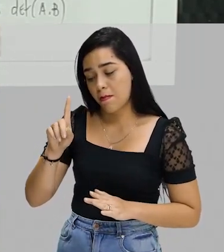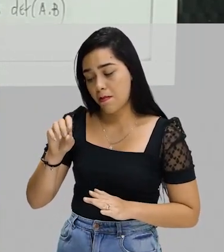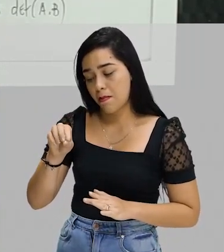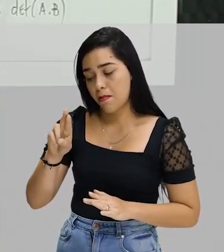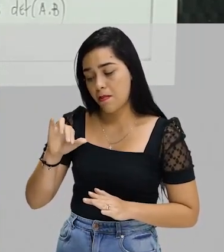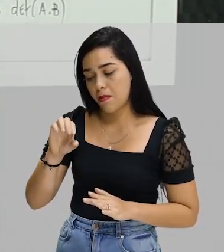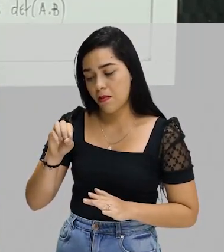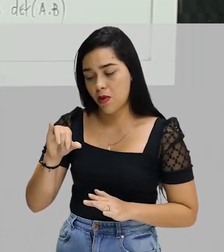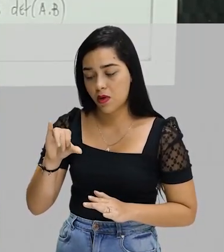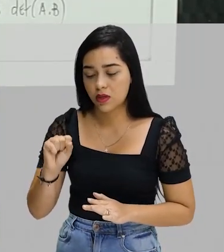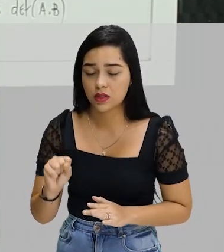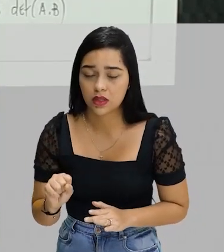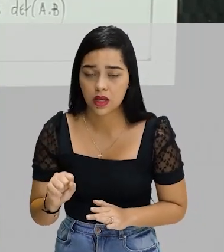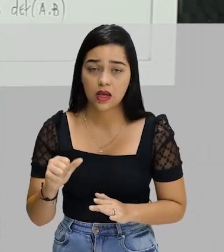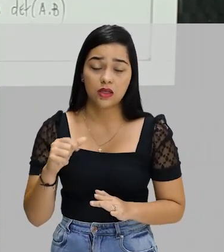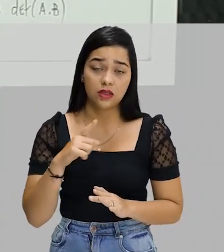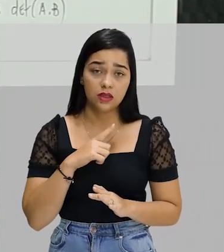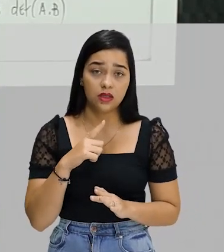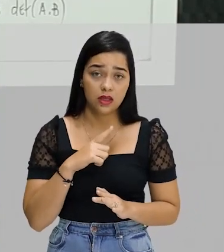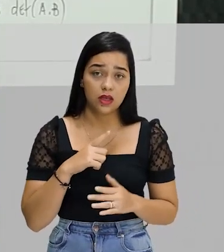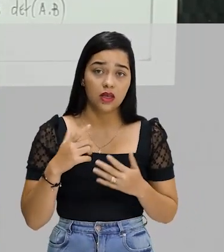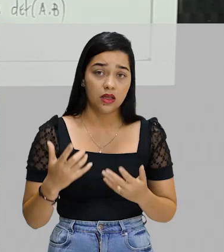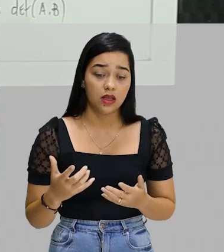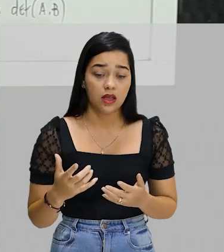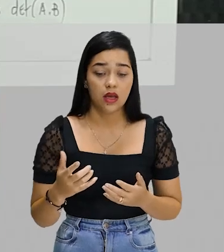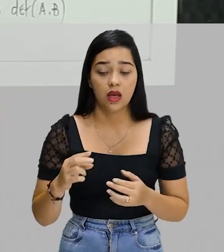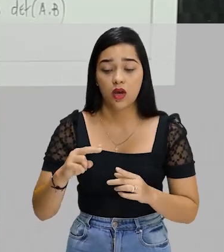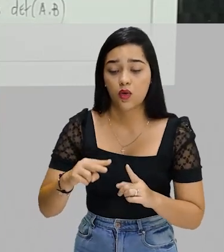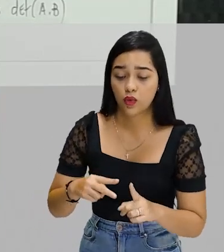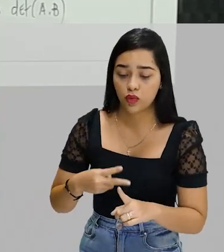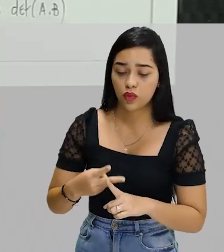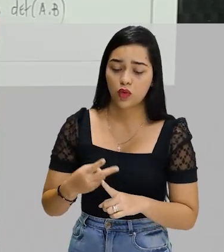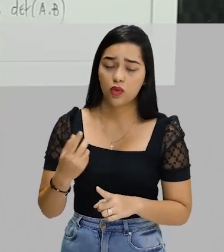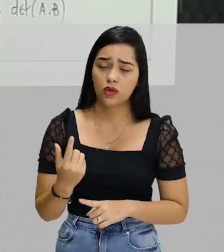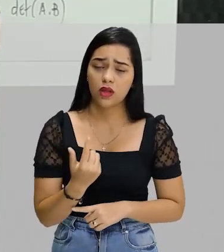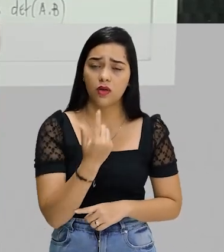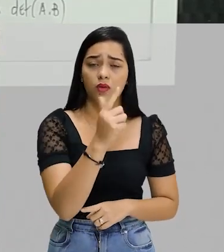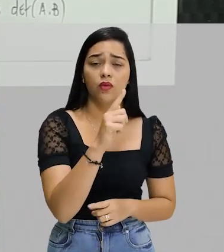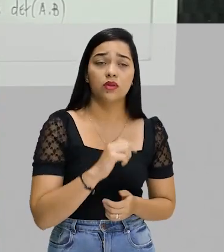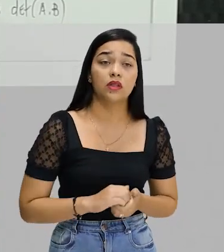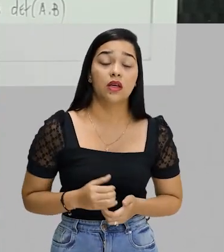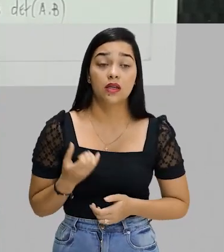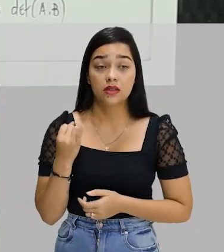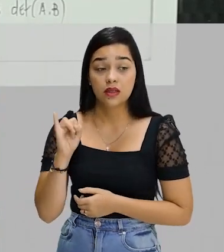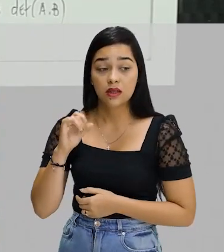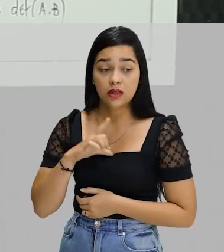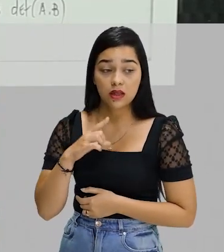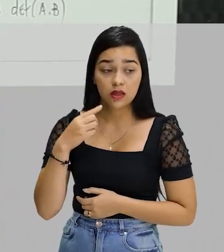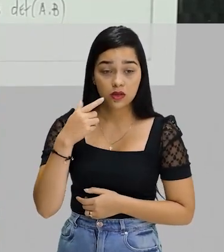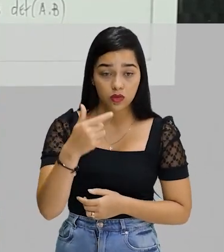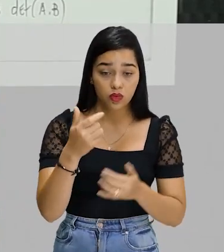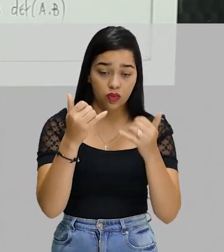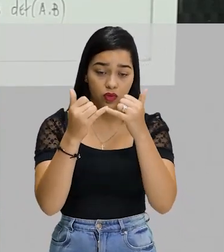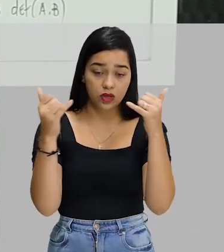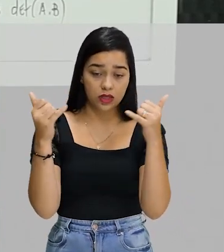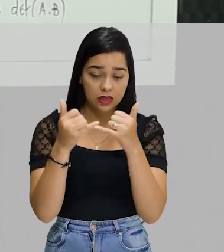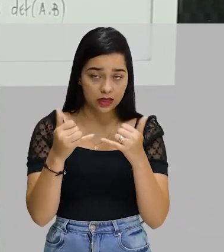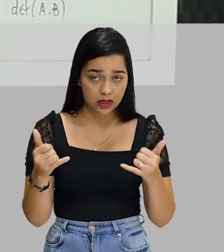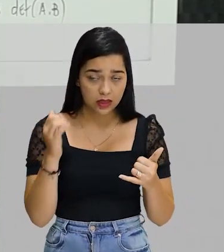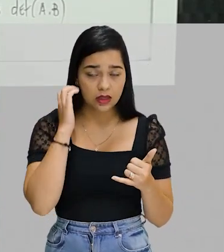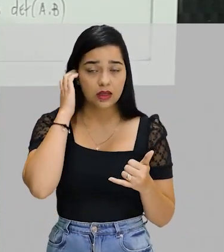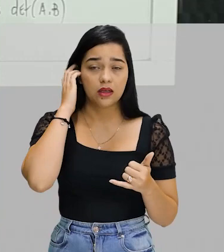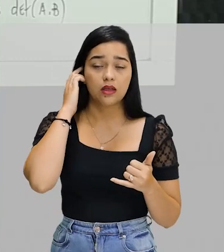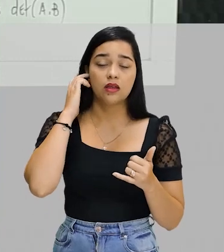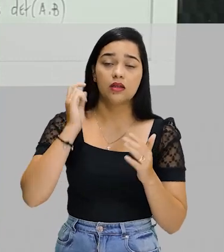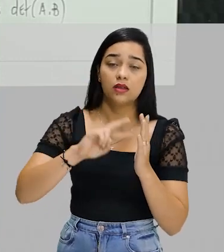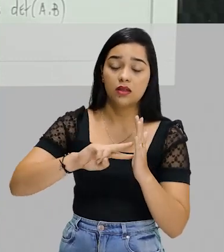proporcionais. Uma linha, nesse caso aqui, é o dobro da outra. Se eu tiver duas linhas proporcionais, ou